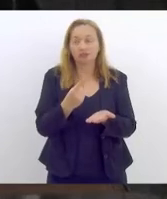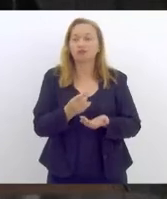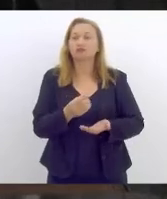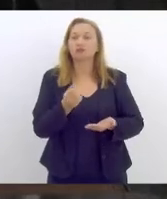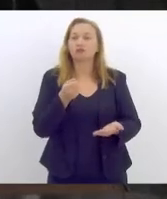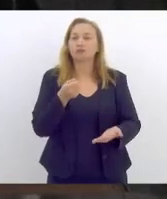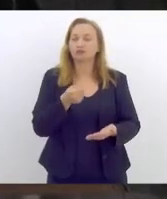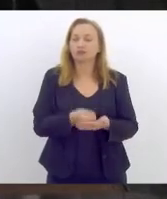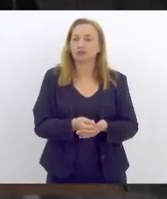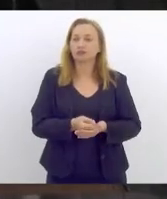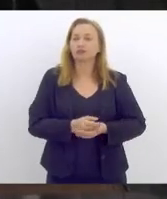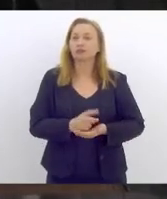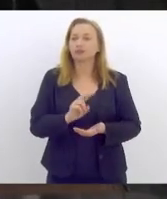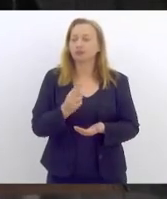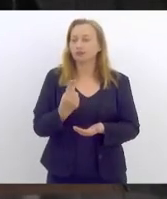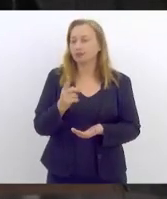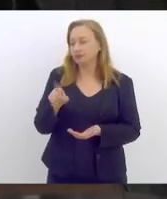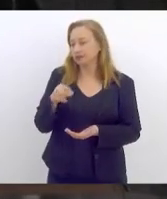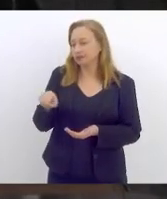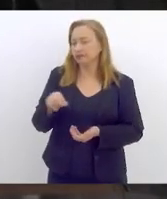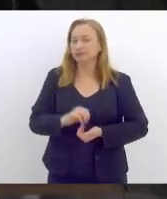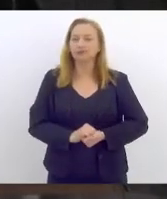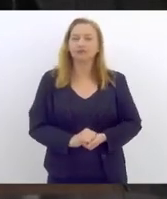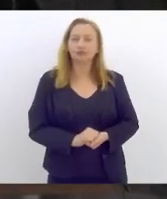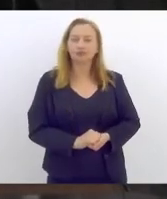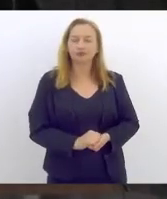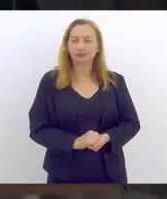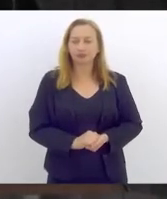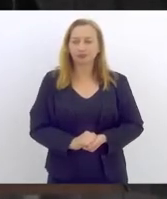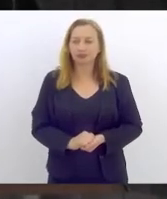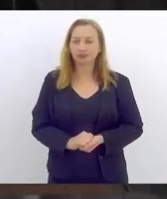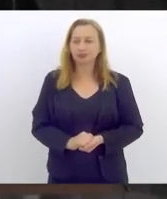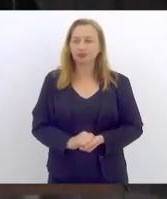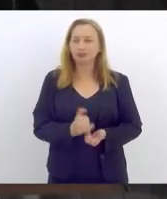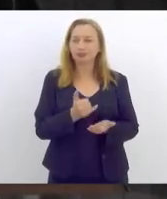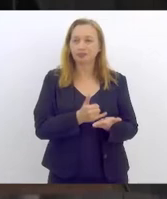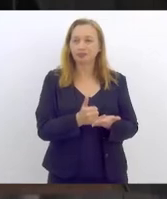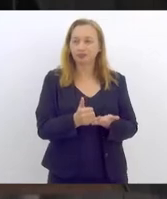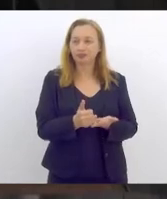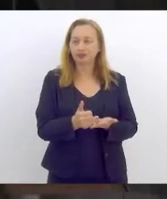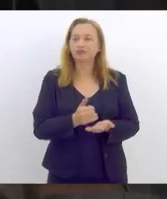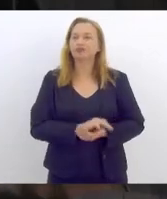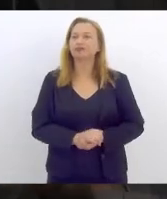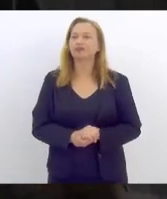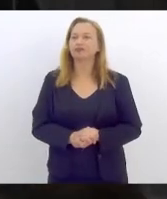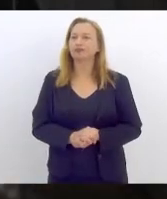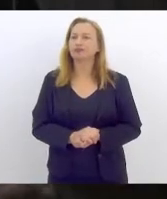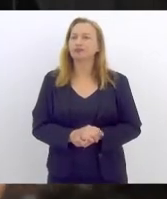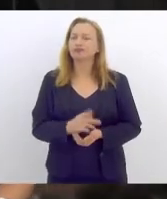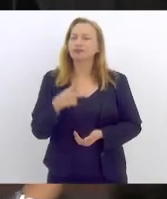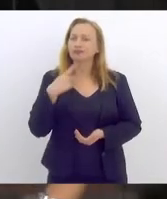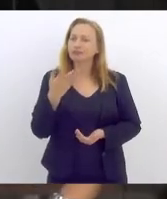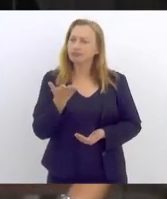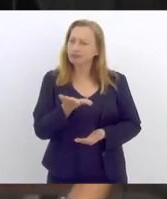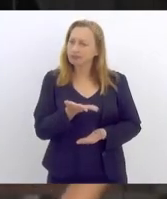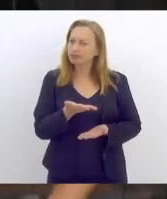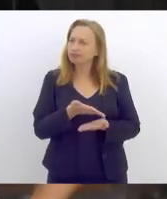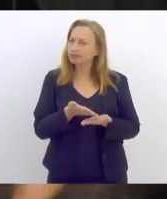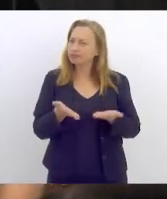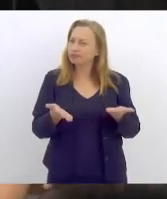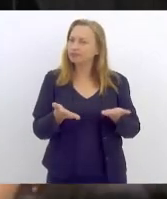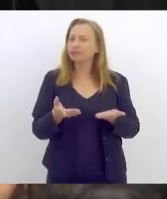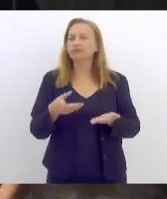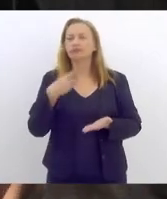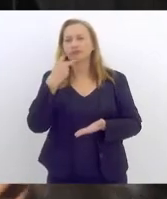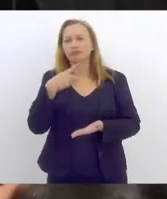são negadas ou anuladas faço essa introdução para dizer que começou Como disse aquilo